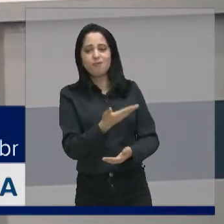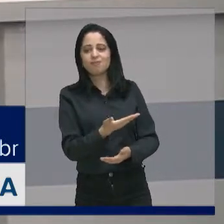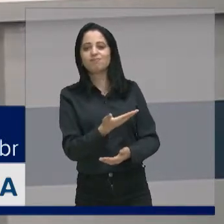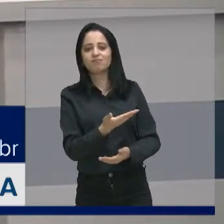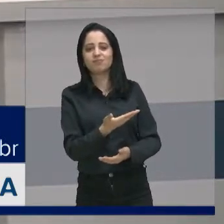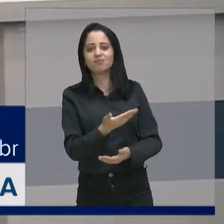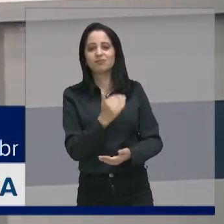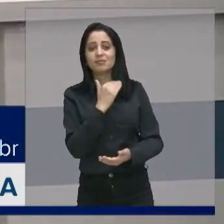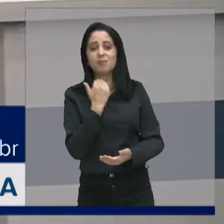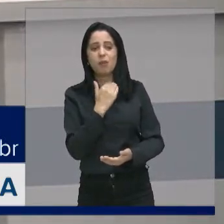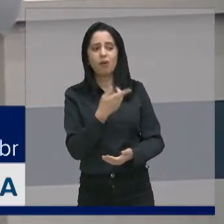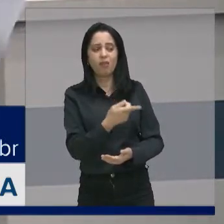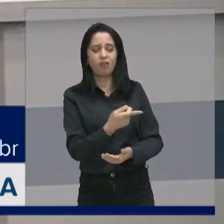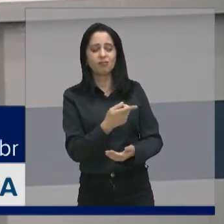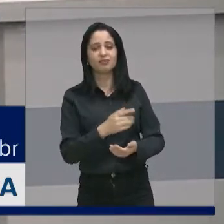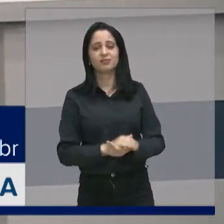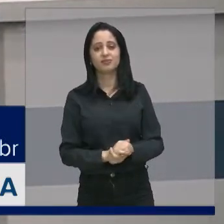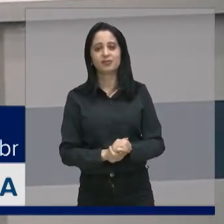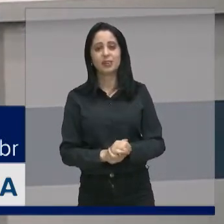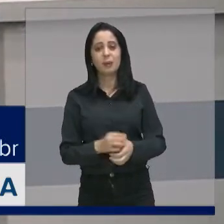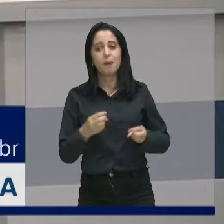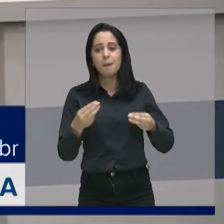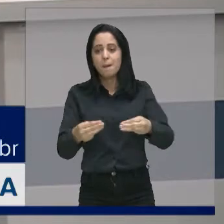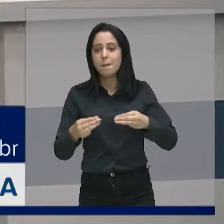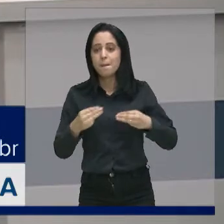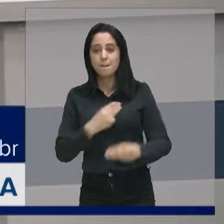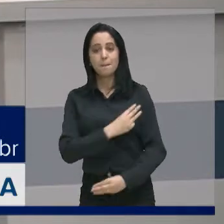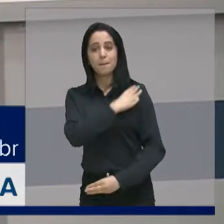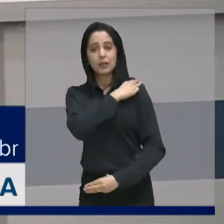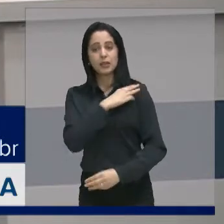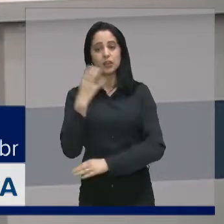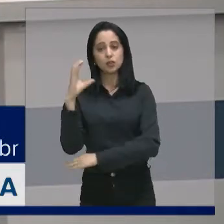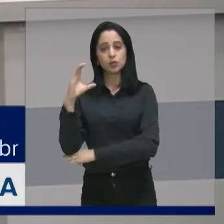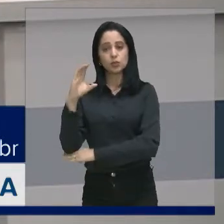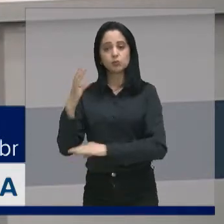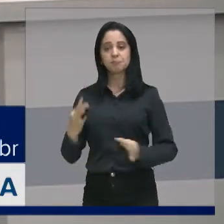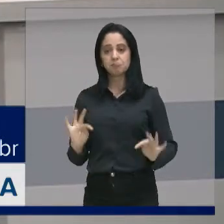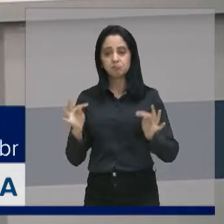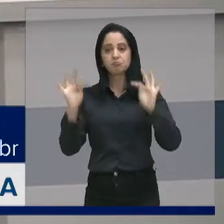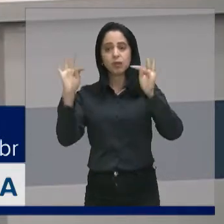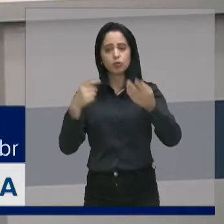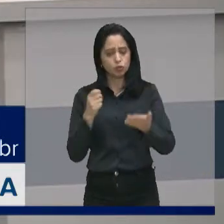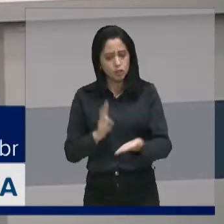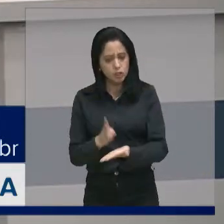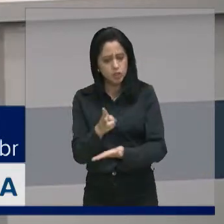foi ministro de Ciência e Tecnologia, que sempre lutou